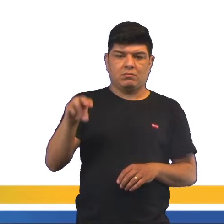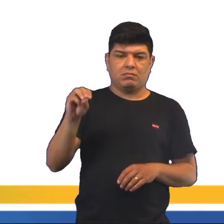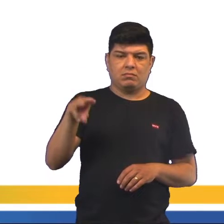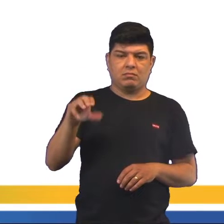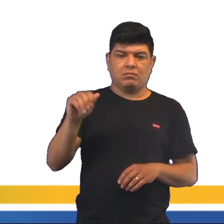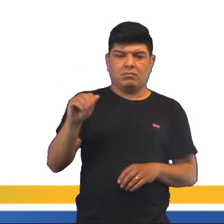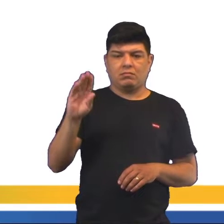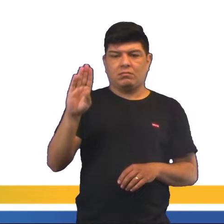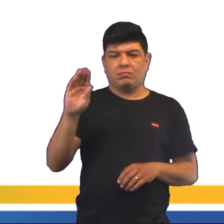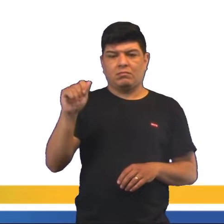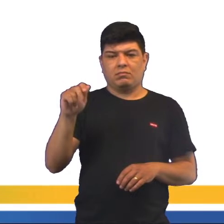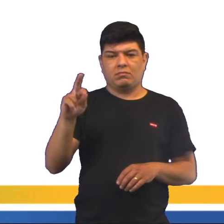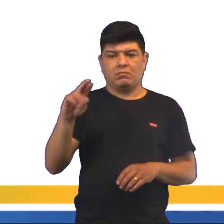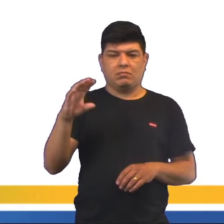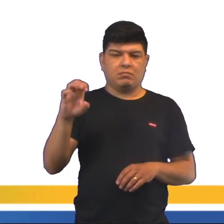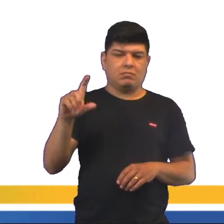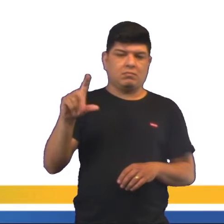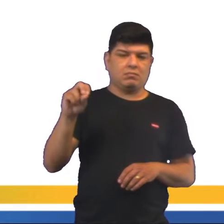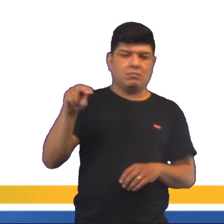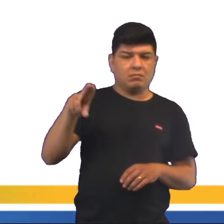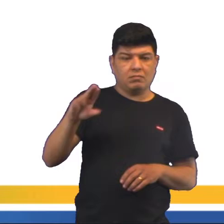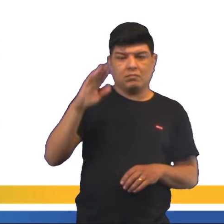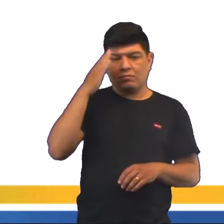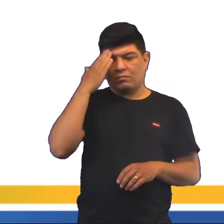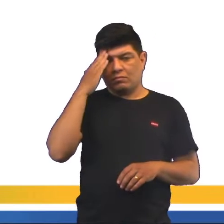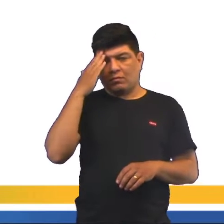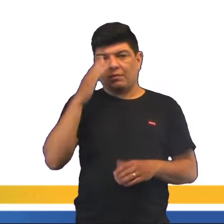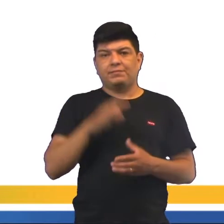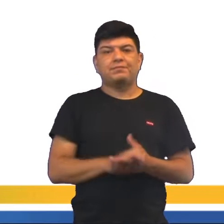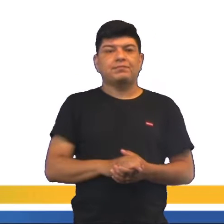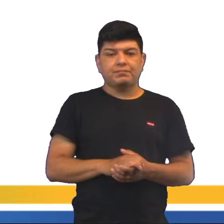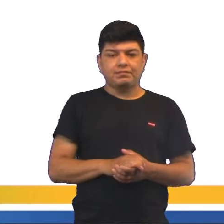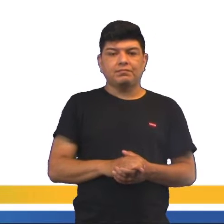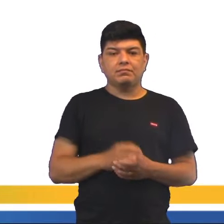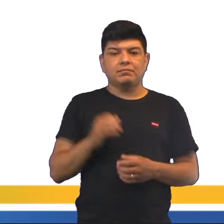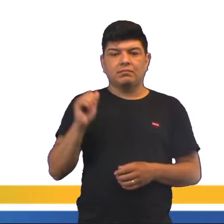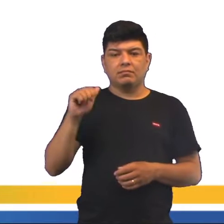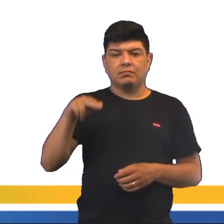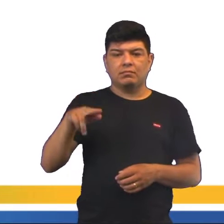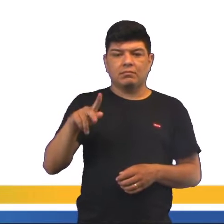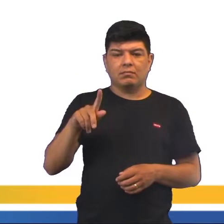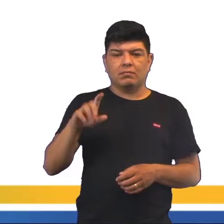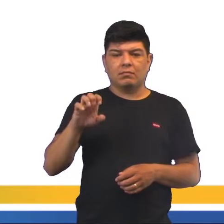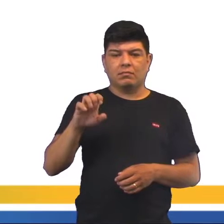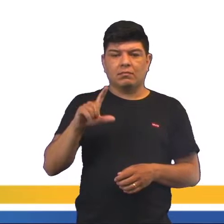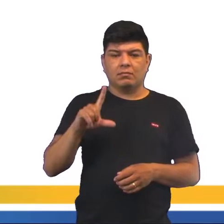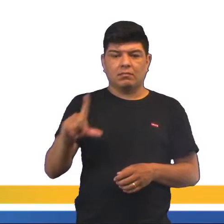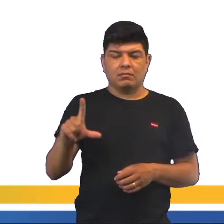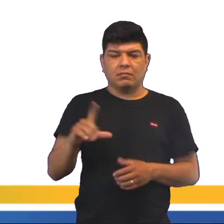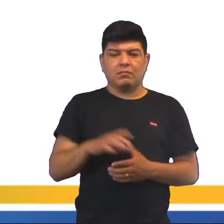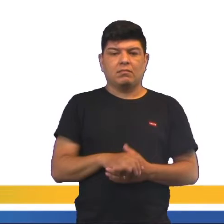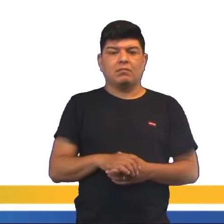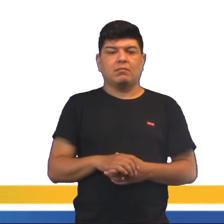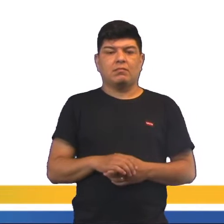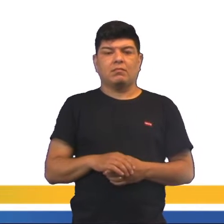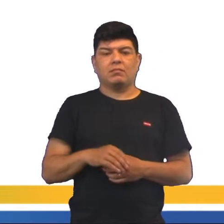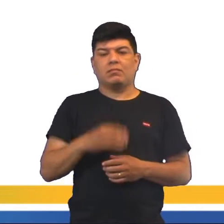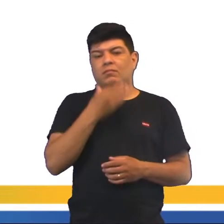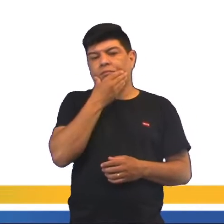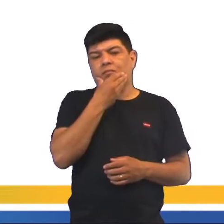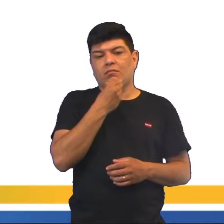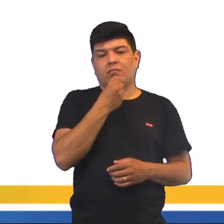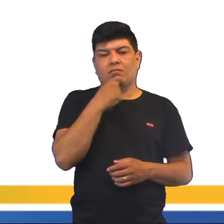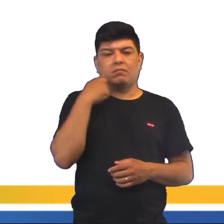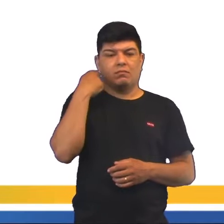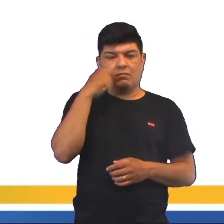Autônoma de Barcelona. Então, só para vocês entenderem, Ángel Rodrigues Bravo é o